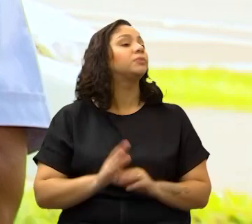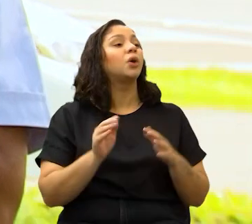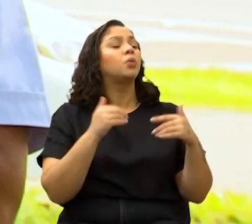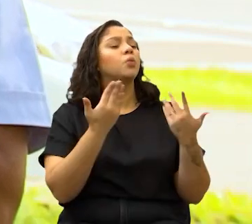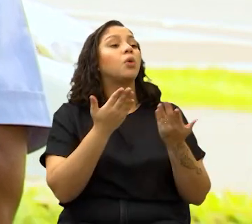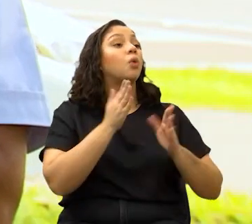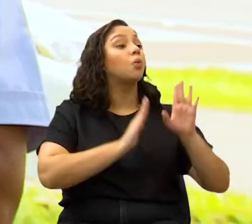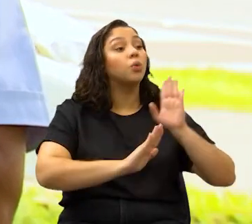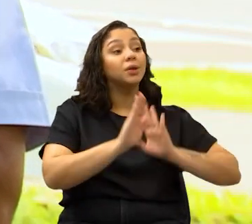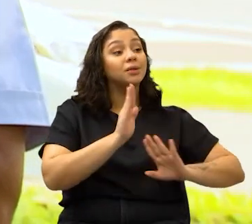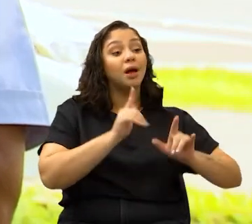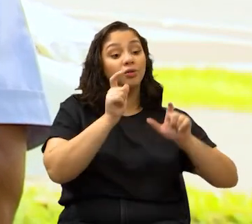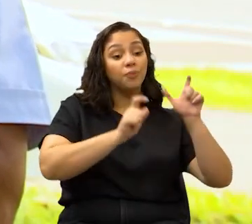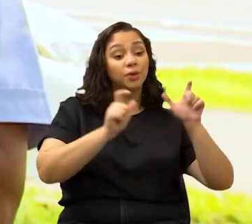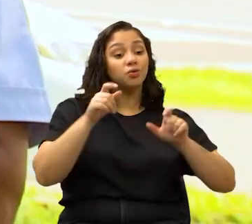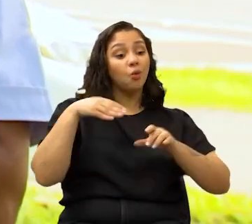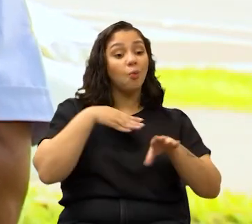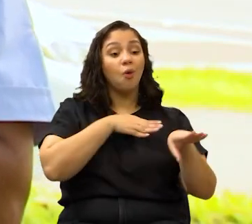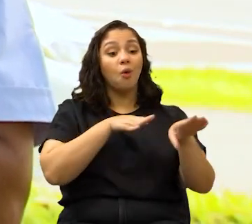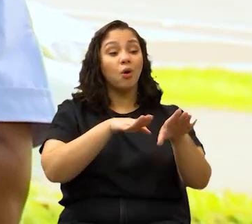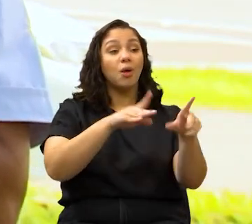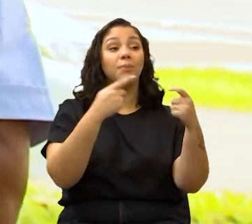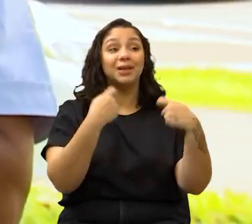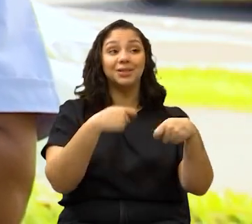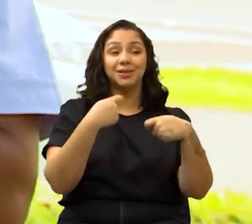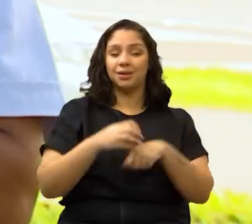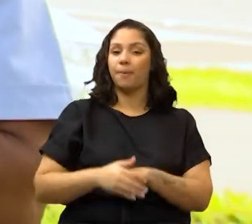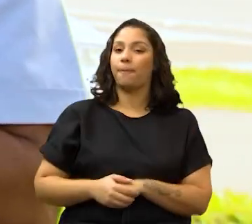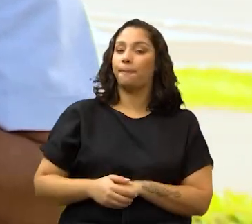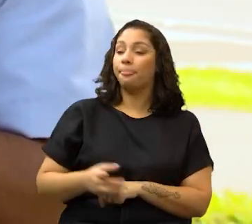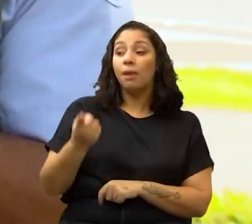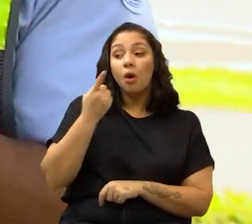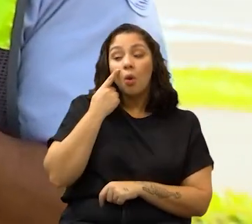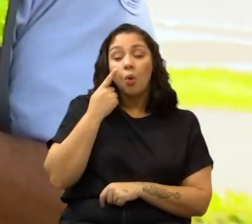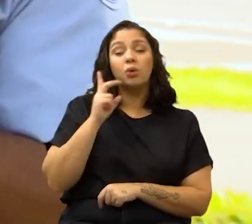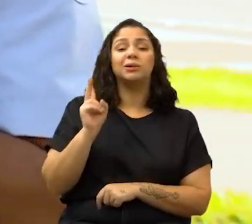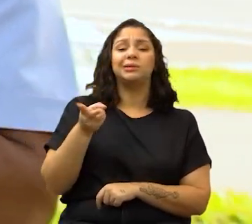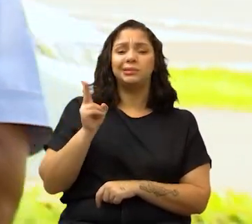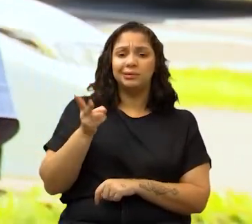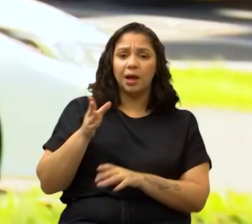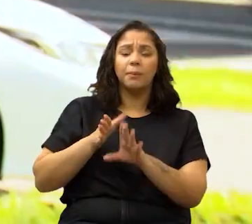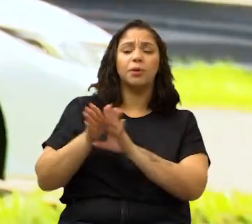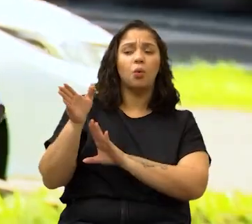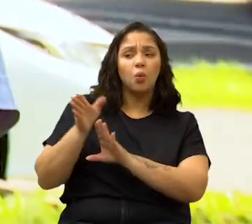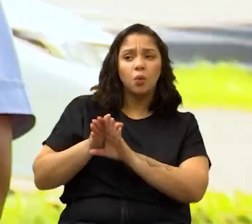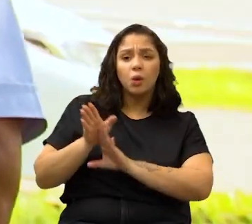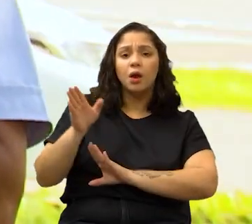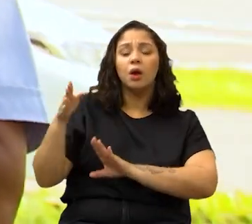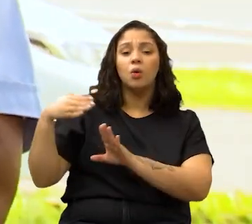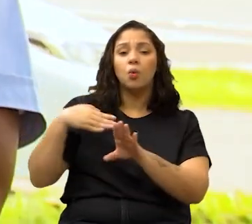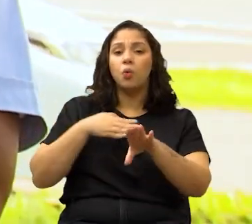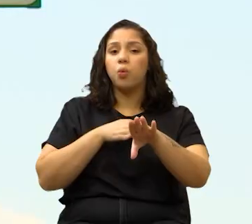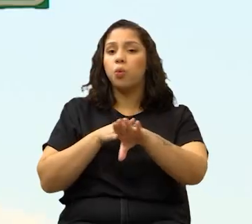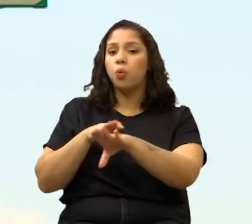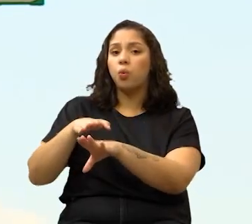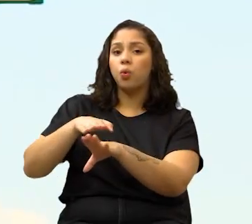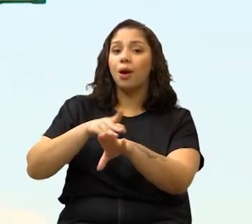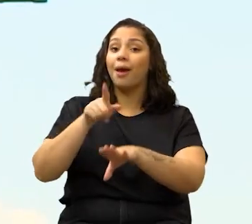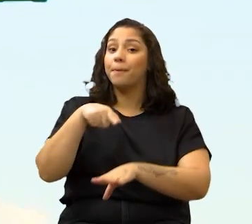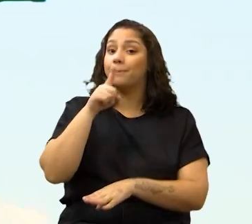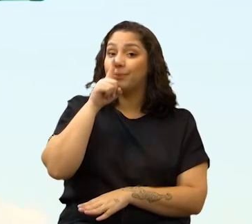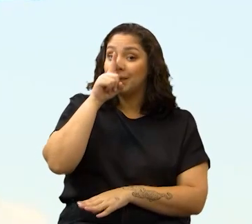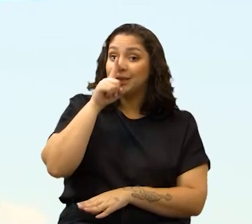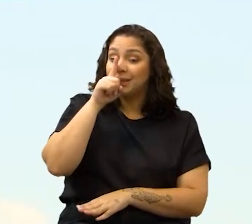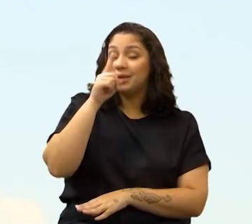os cuidados que os motoristas devem ter, Tenente? Olha, como a gente sempre orienta, o trânsito rodoviário é um trânsito